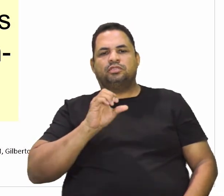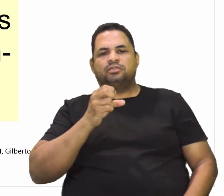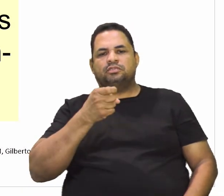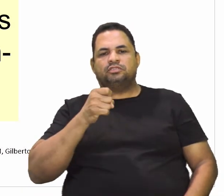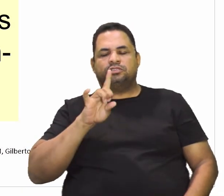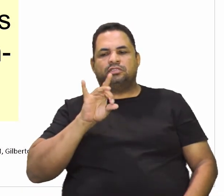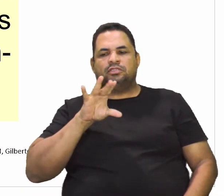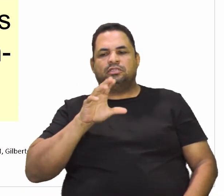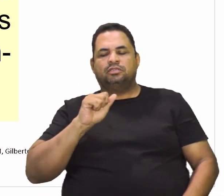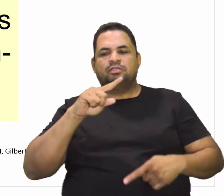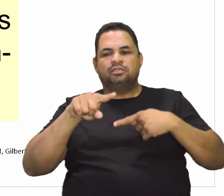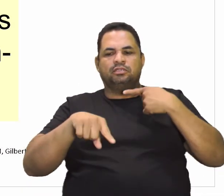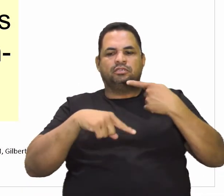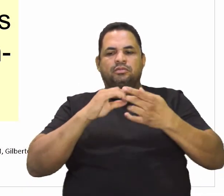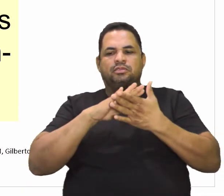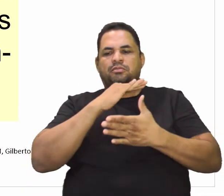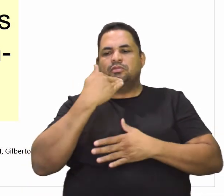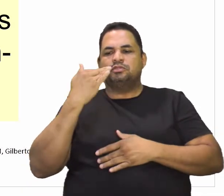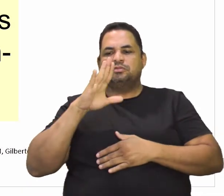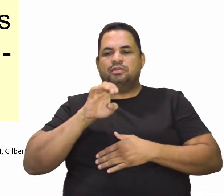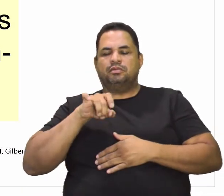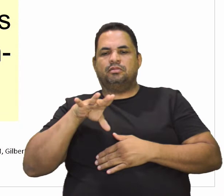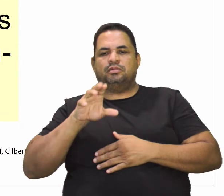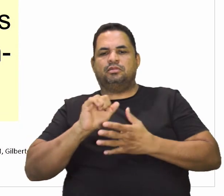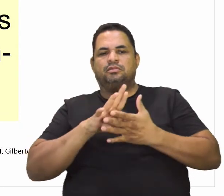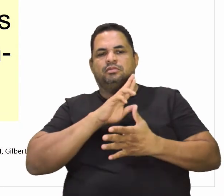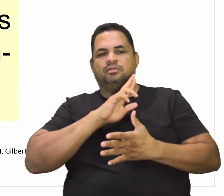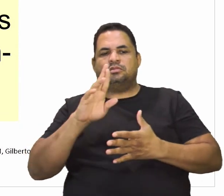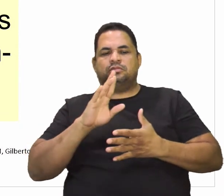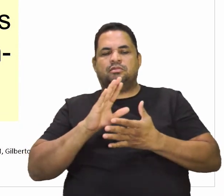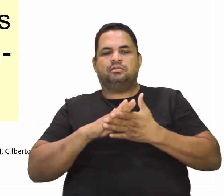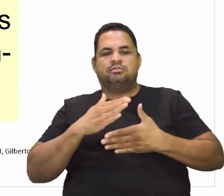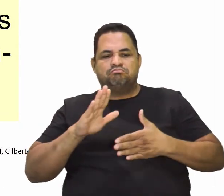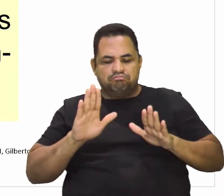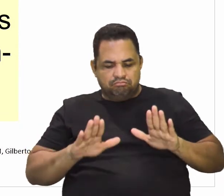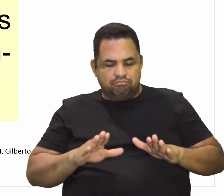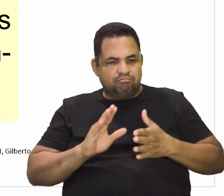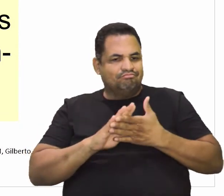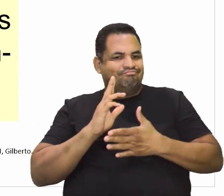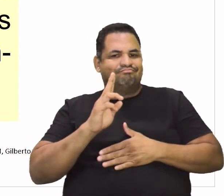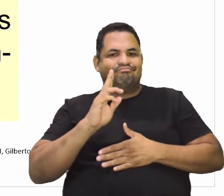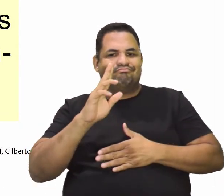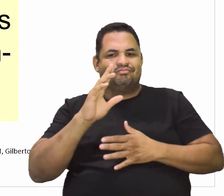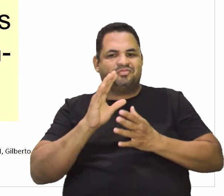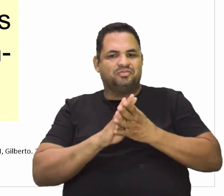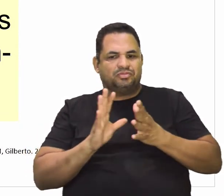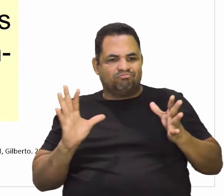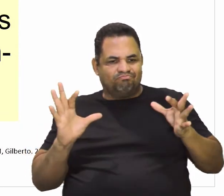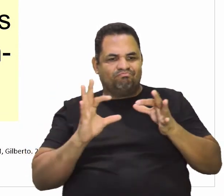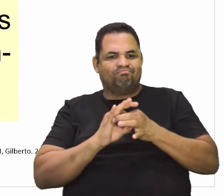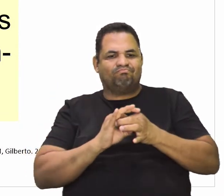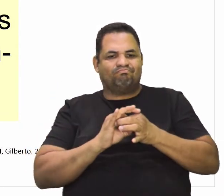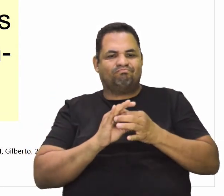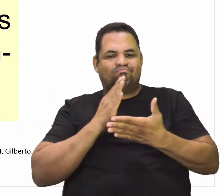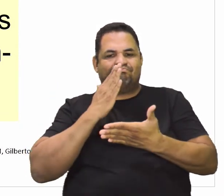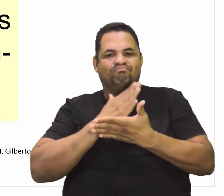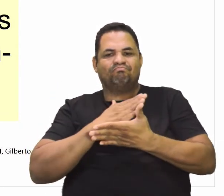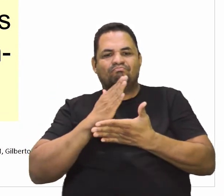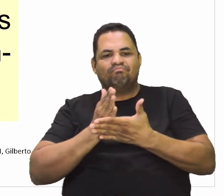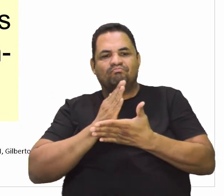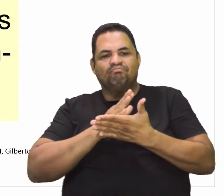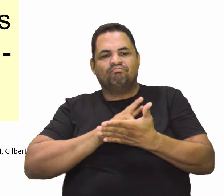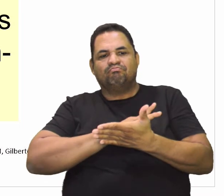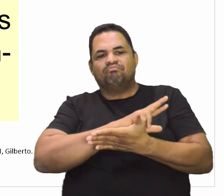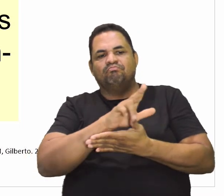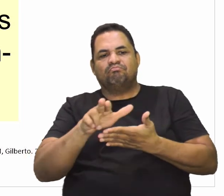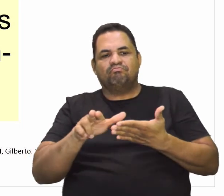porque após a morte de Maomé, a religião islâmica não conseguiu manter a sua unidade. E ela vai ser dividida em